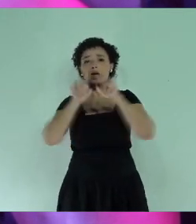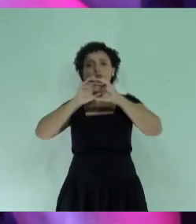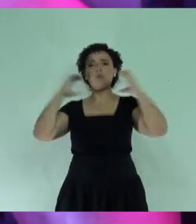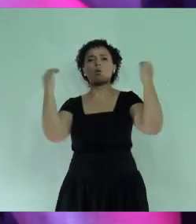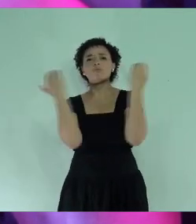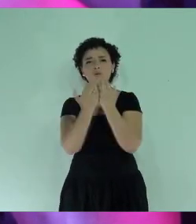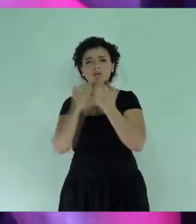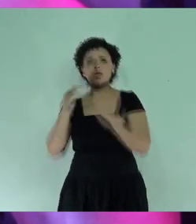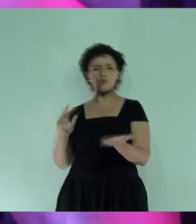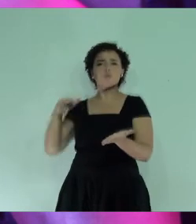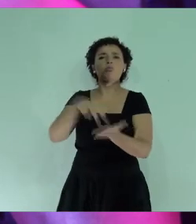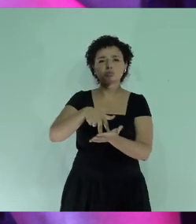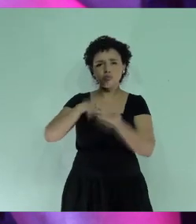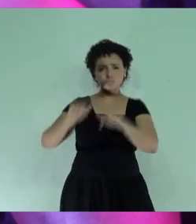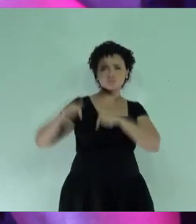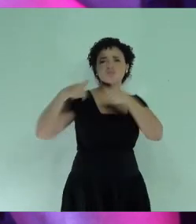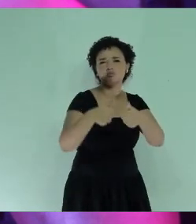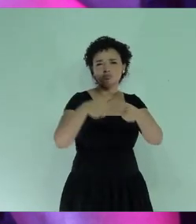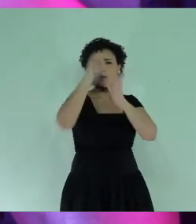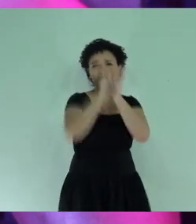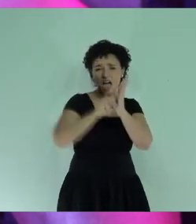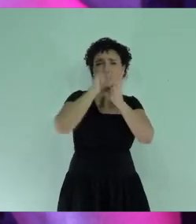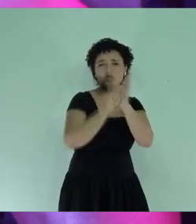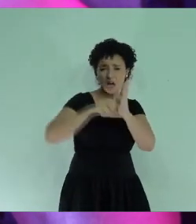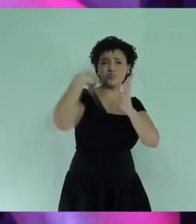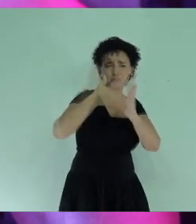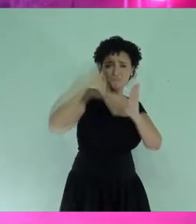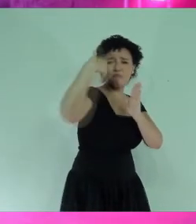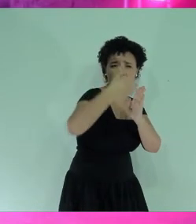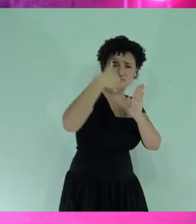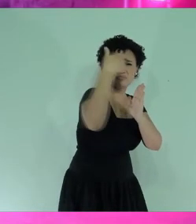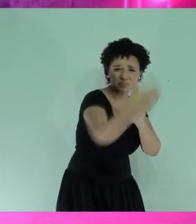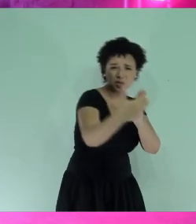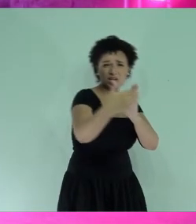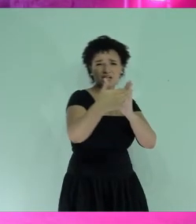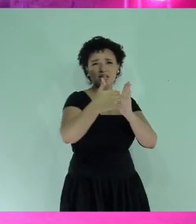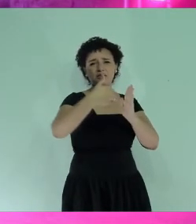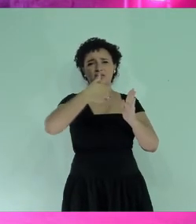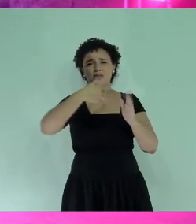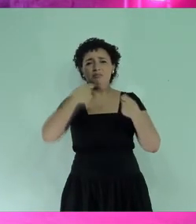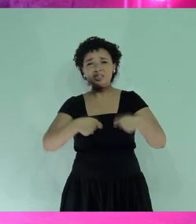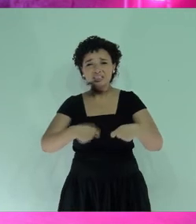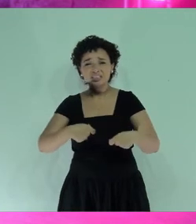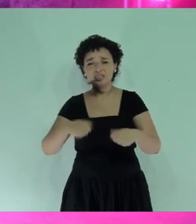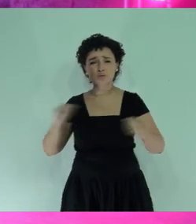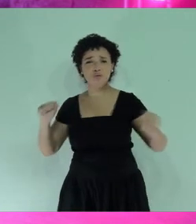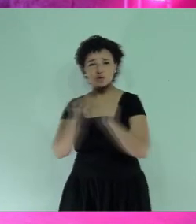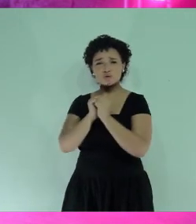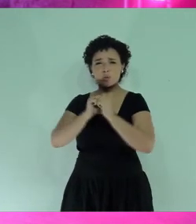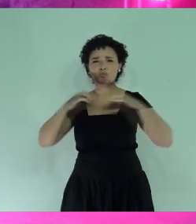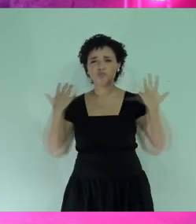resistirá século por século, mesmo que eu vá. As batucadas ressonará toda a